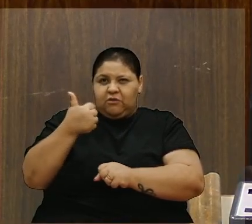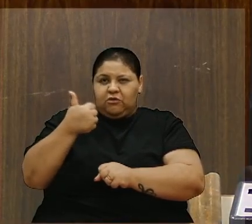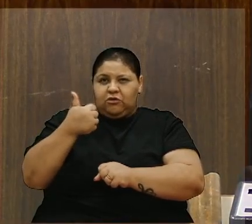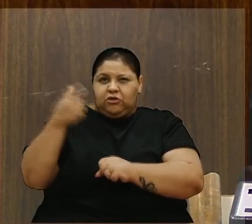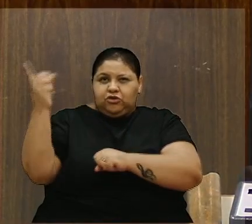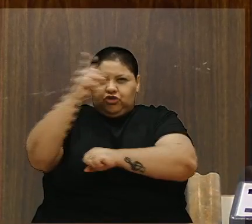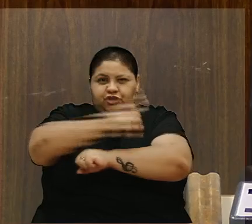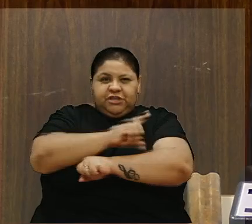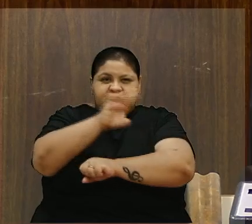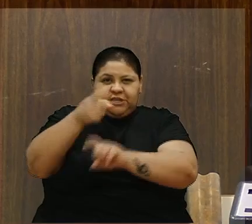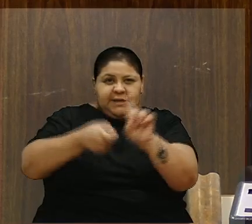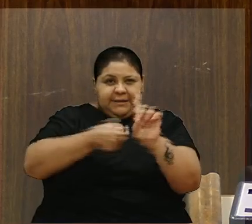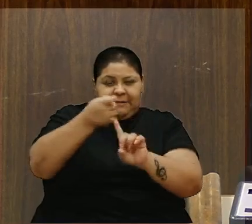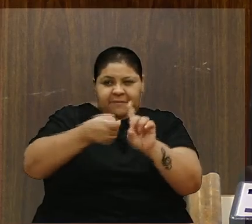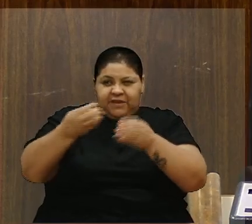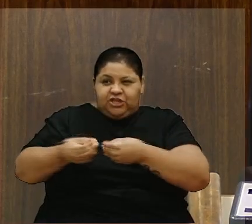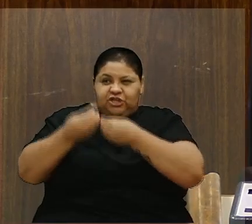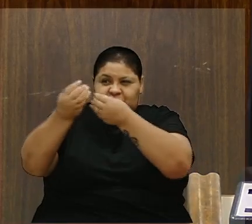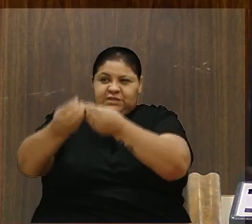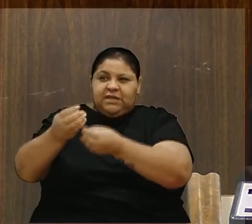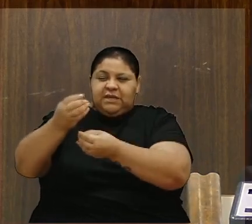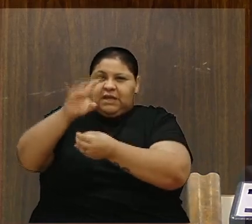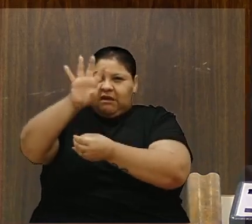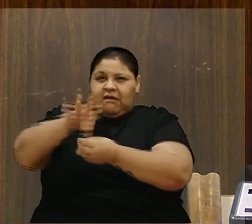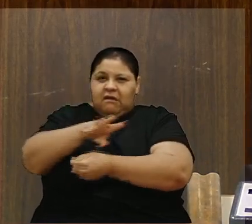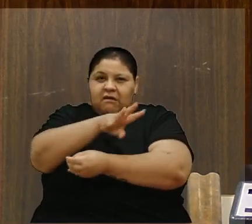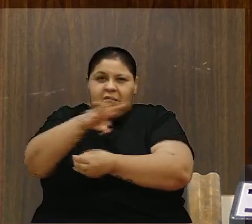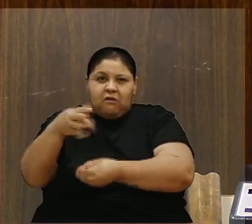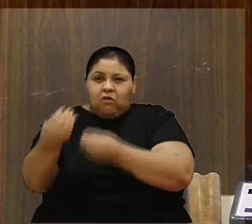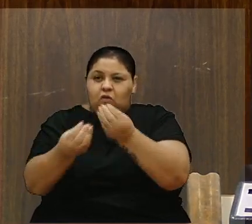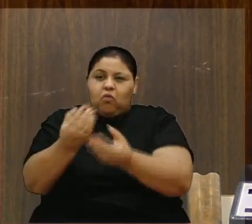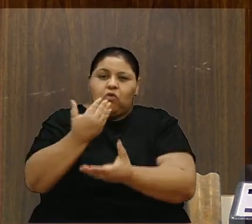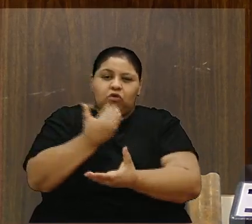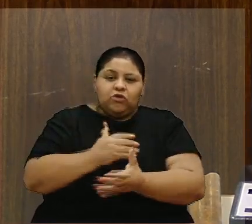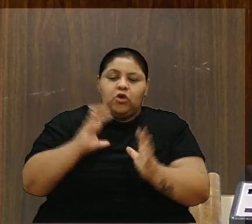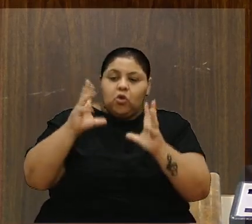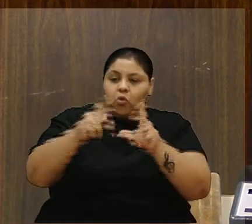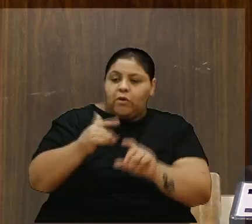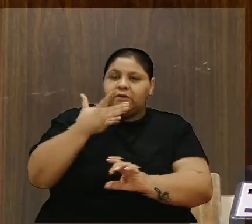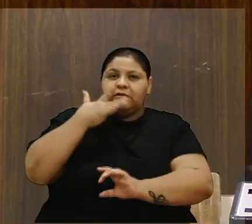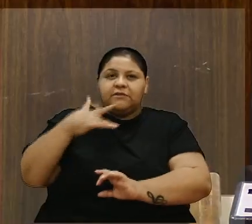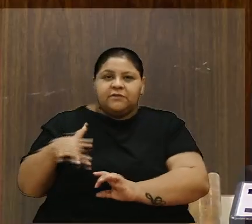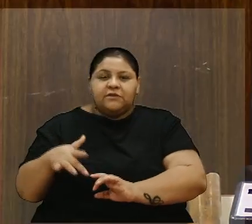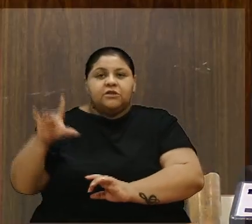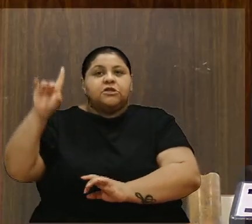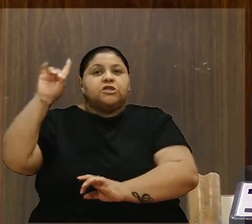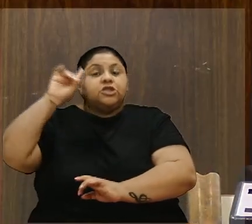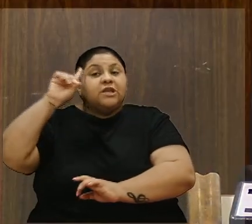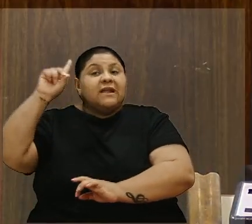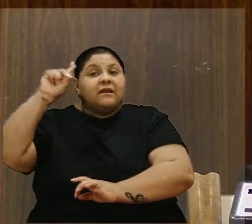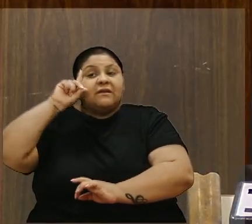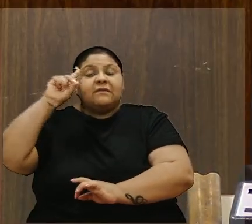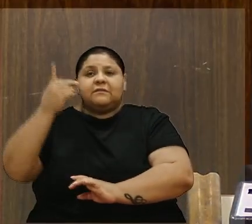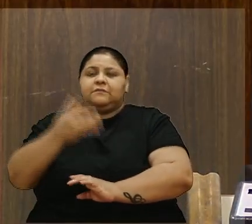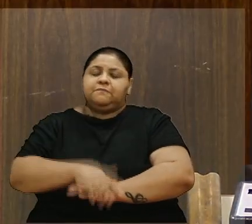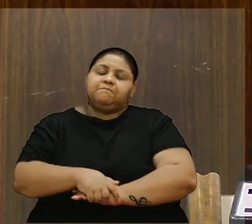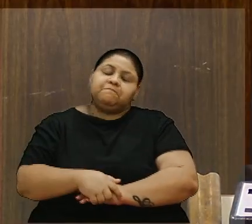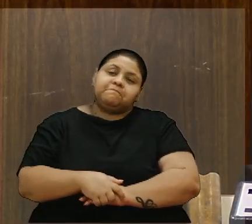elas a relação, a per capita de quanto foi consumido, quantas crianças, diariamente